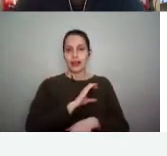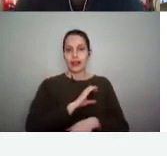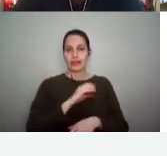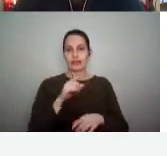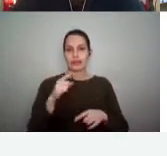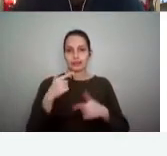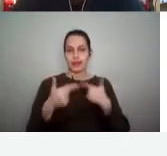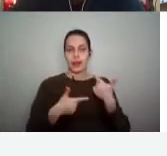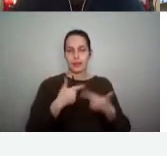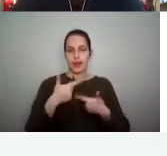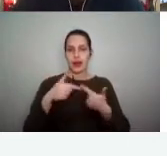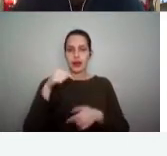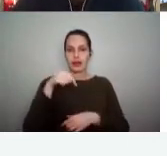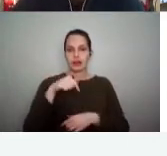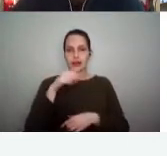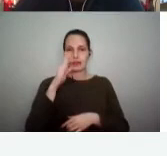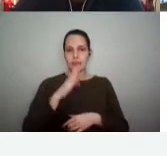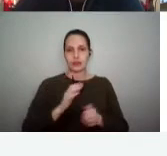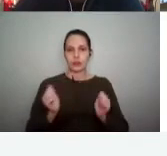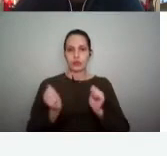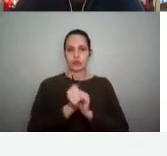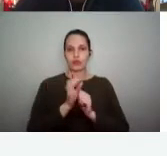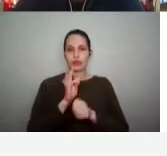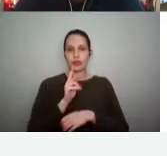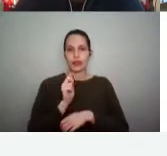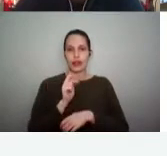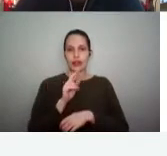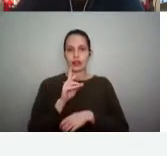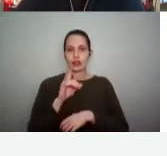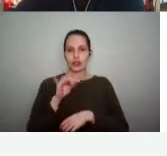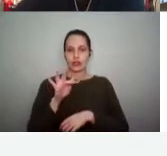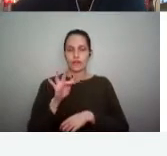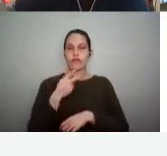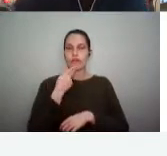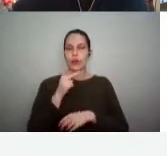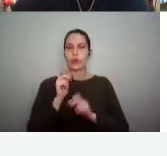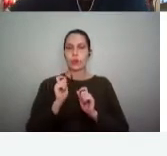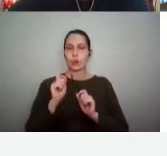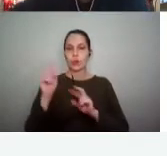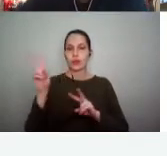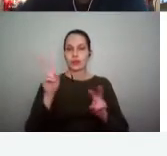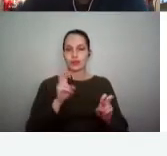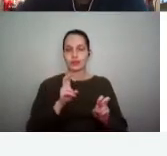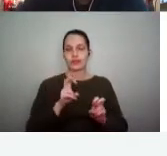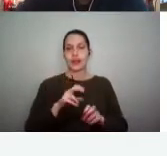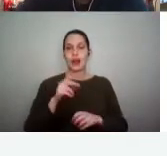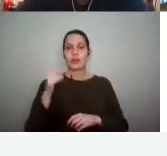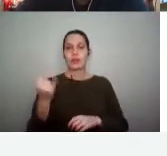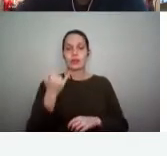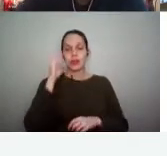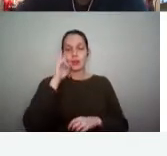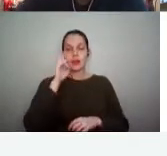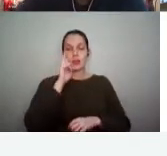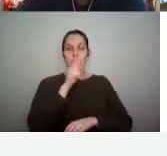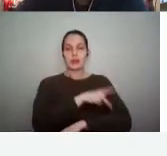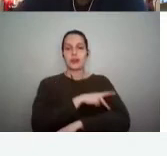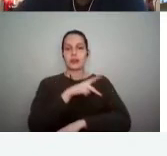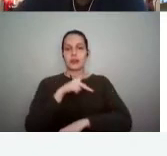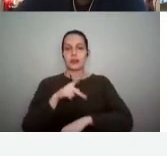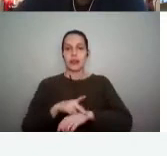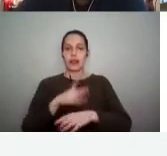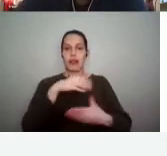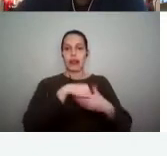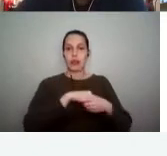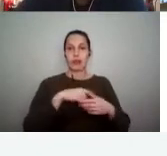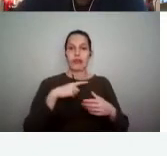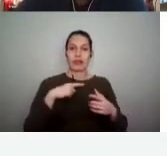Brasil, o Maurice Tardif, né? Ele diz que nessa direção é importante lembrar que a pedagogia ela é feita de dilemas e